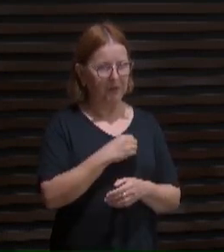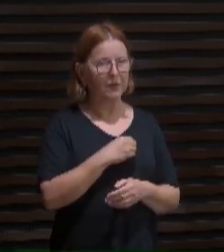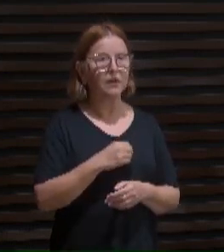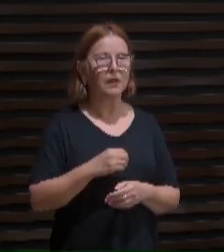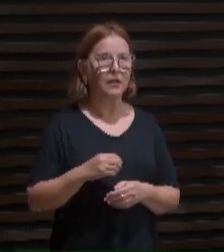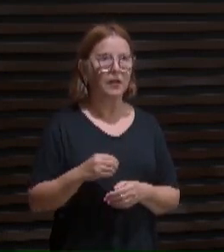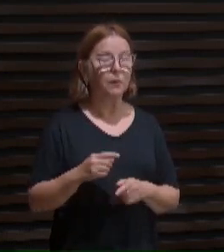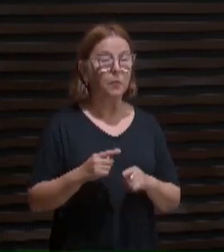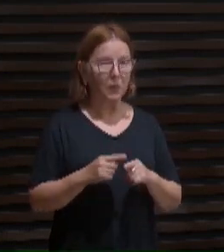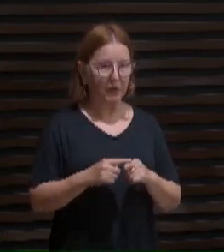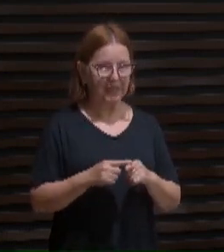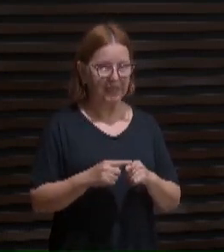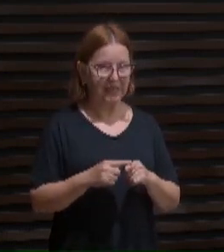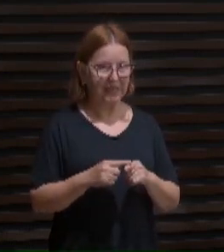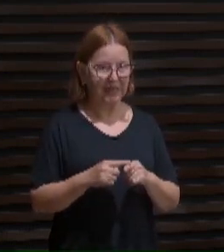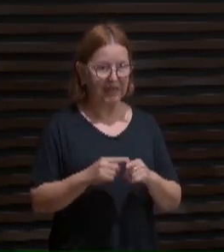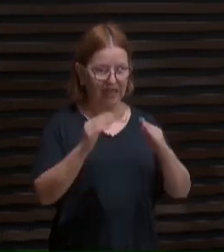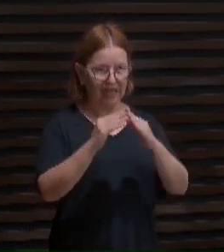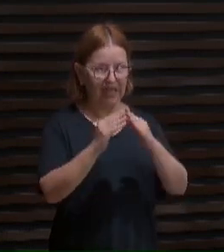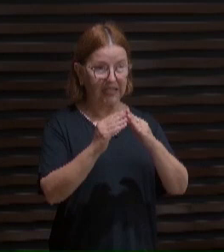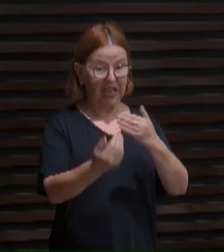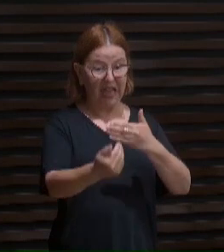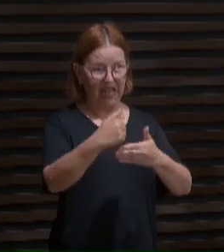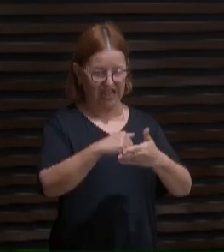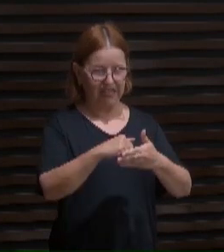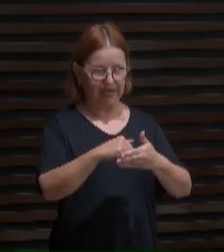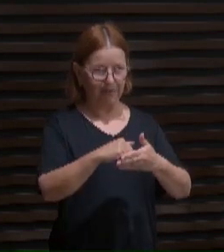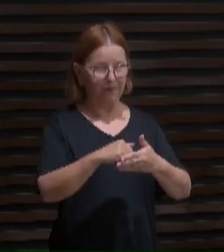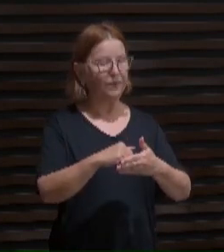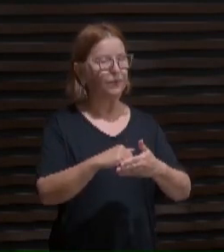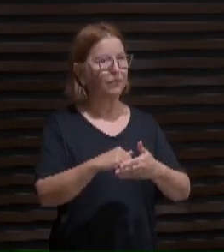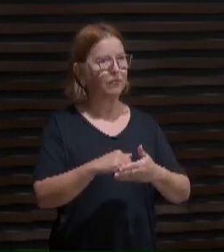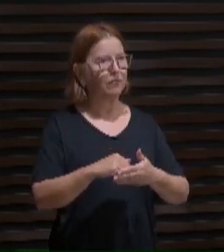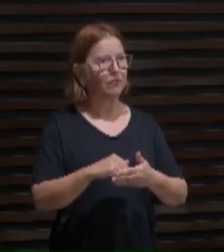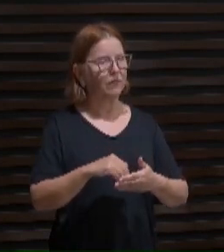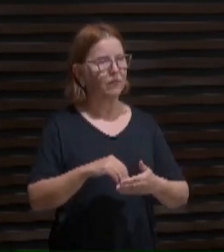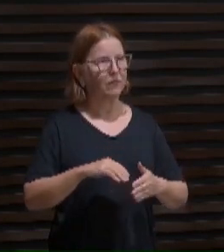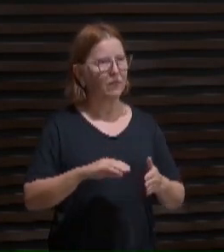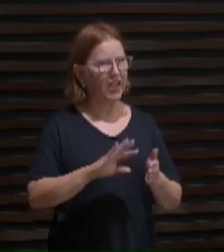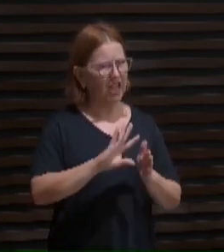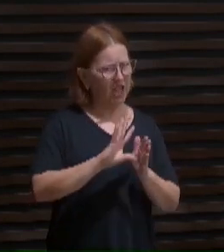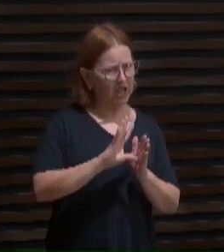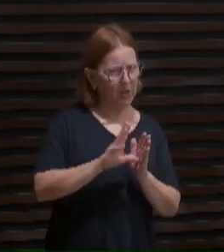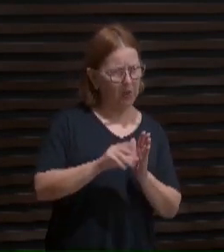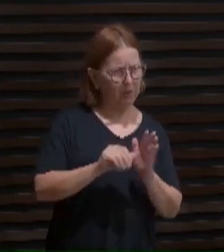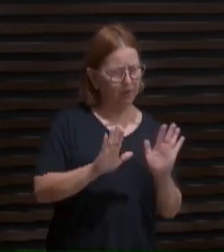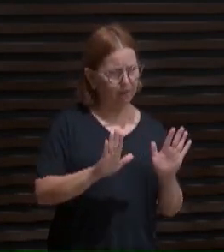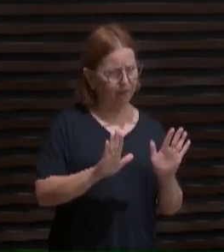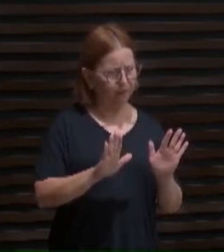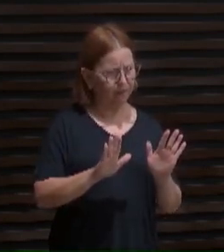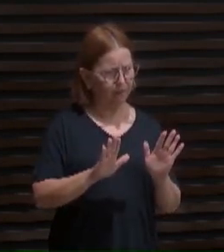e capturar mulheres. Ele usa essa expressão, só é usada aqui